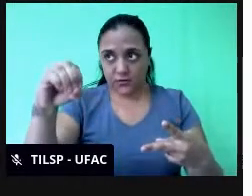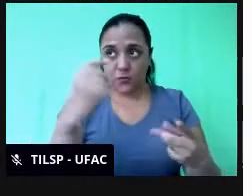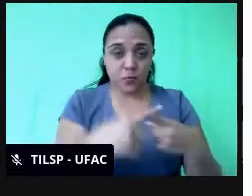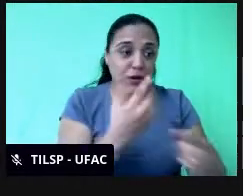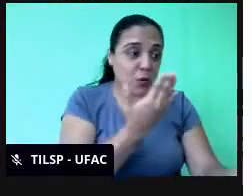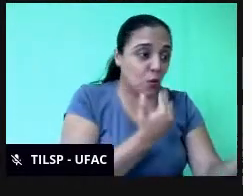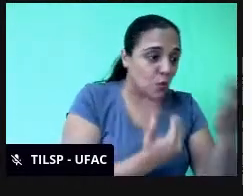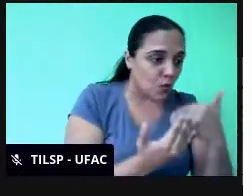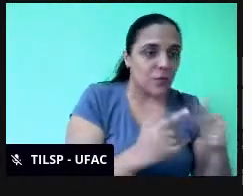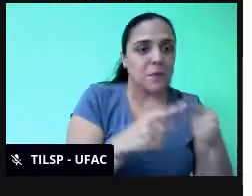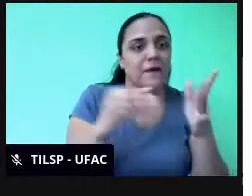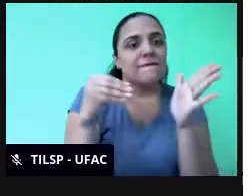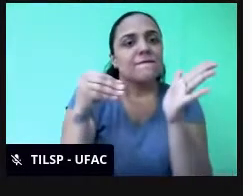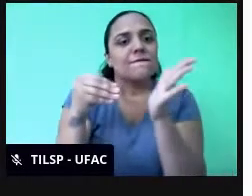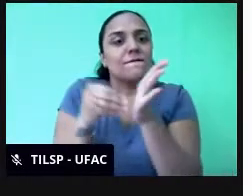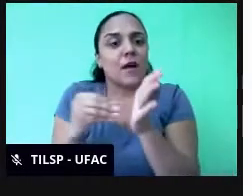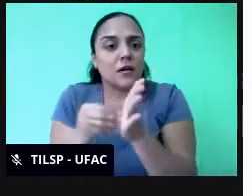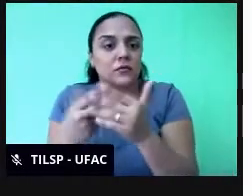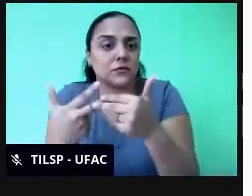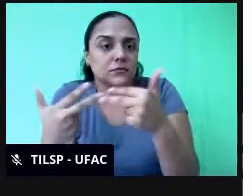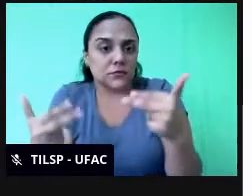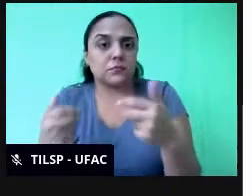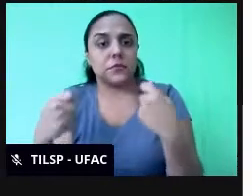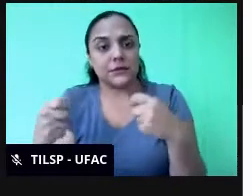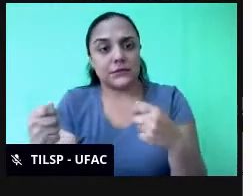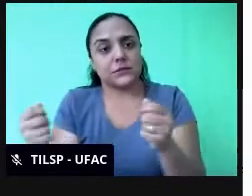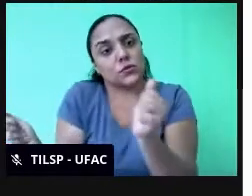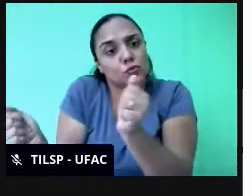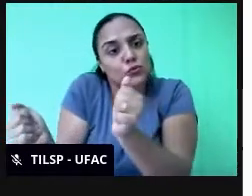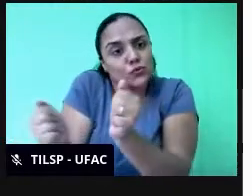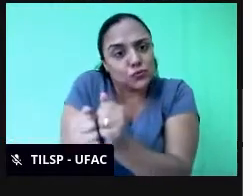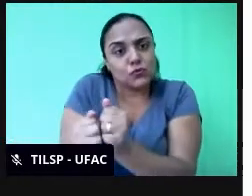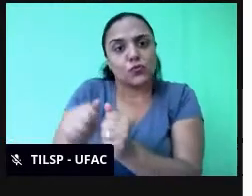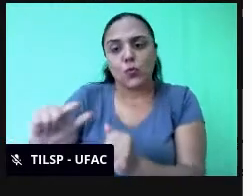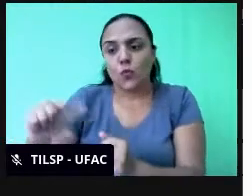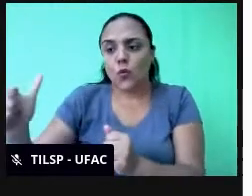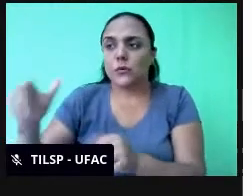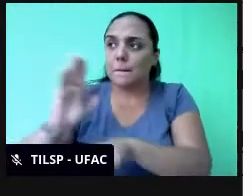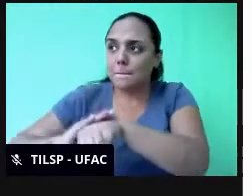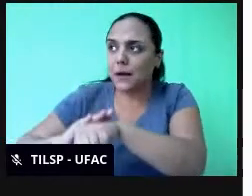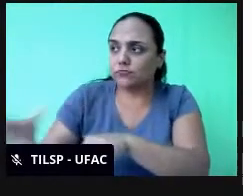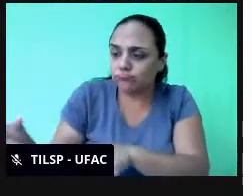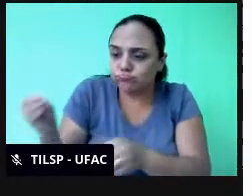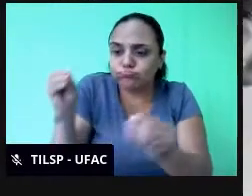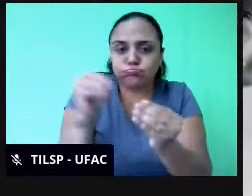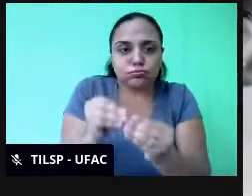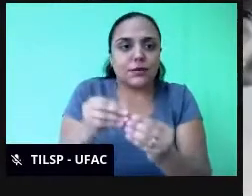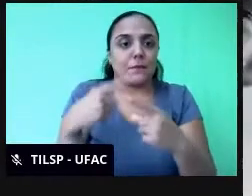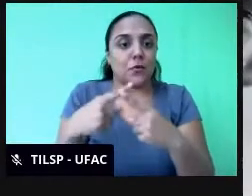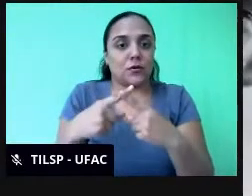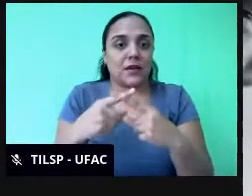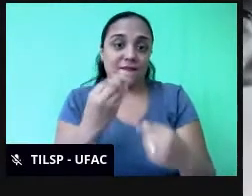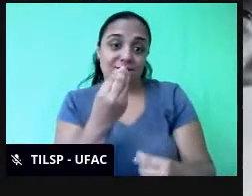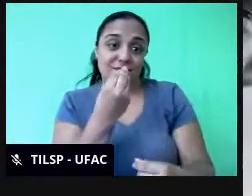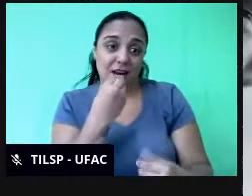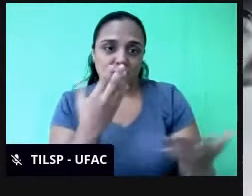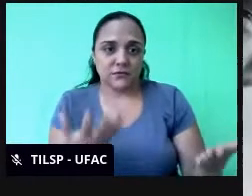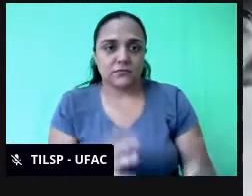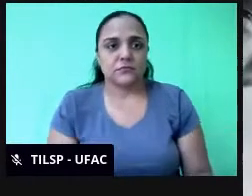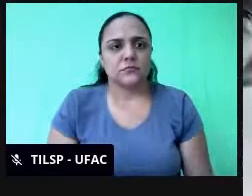podem atender às necessidades de micronutrientes de atletas e também de esportistas.